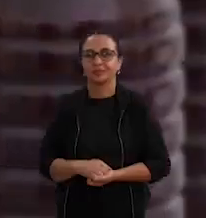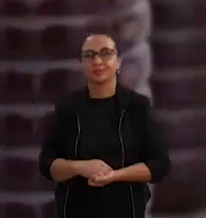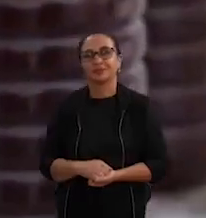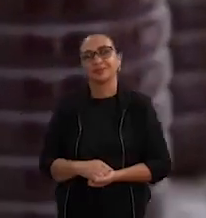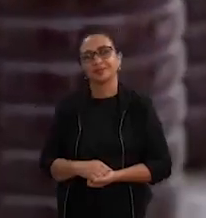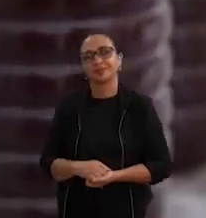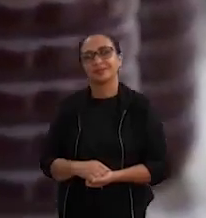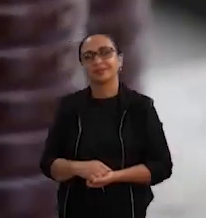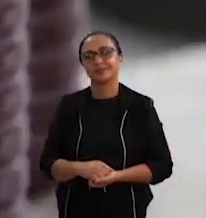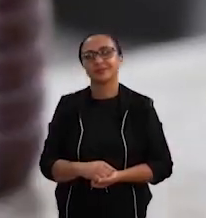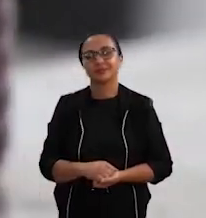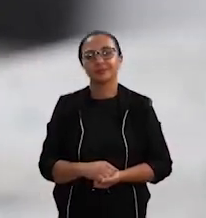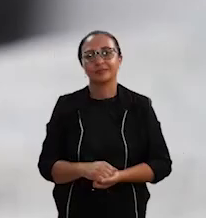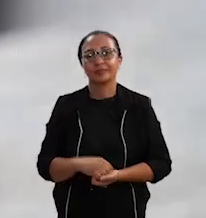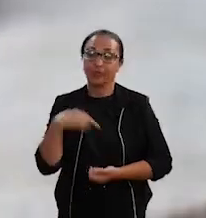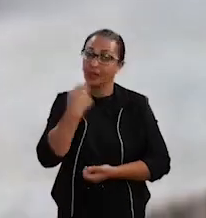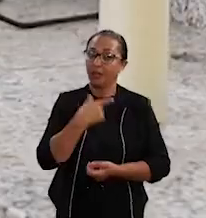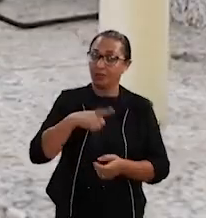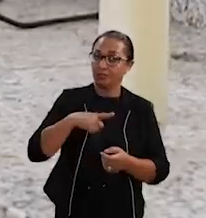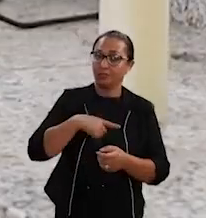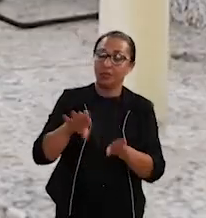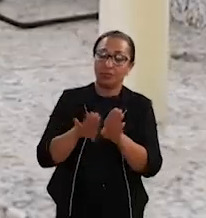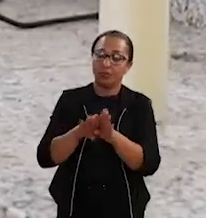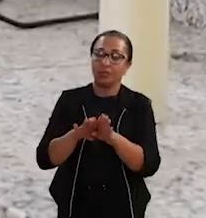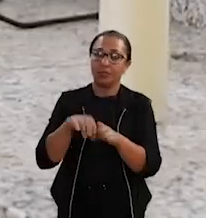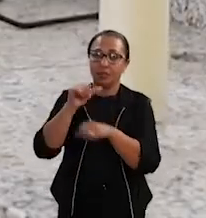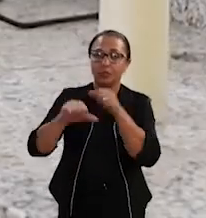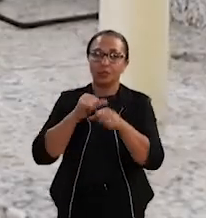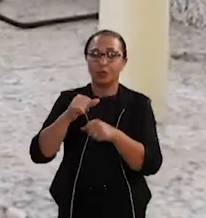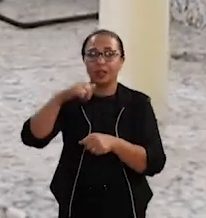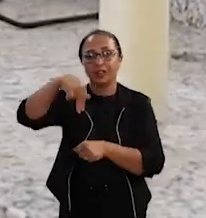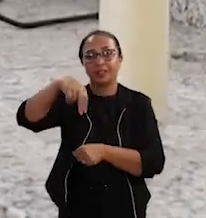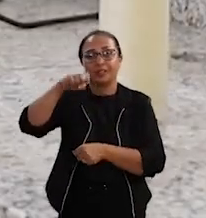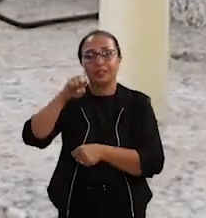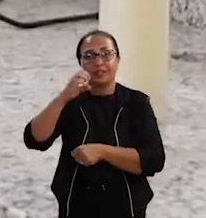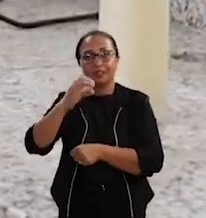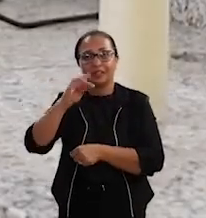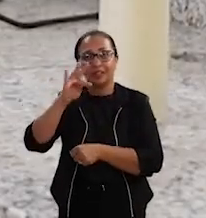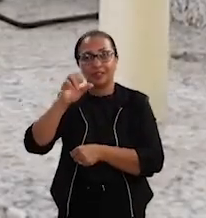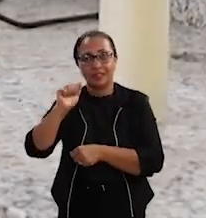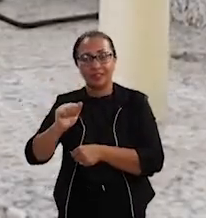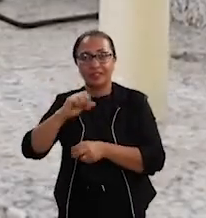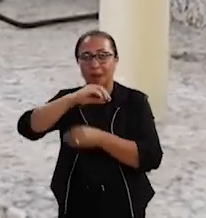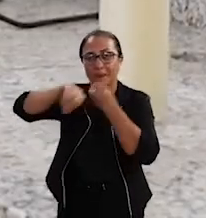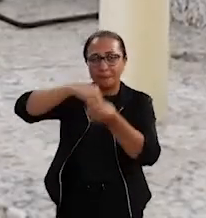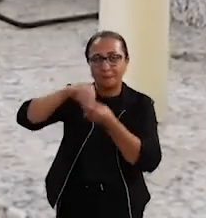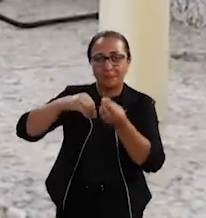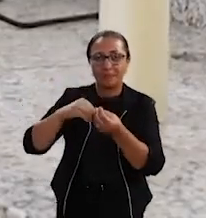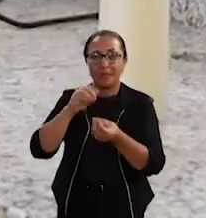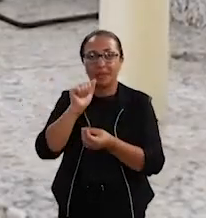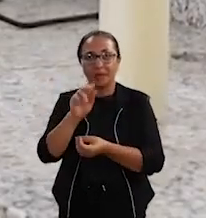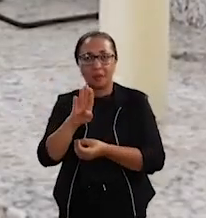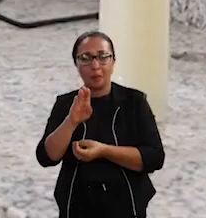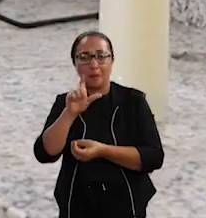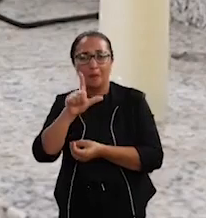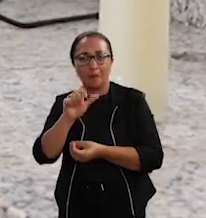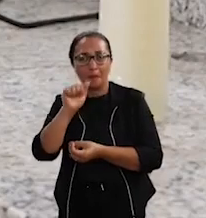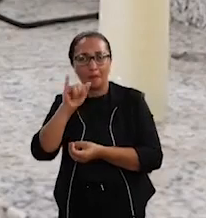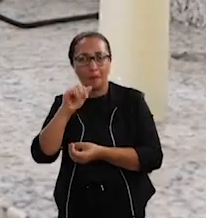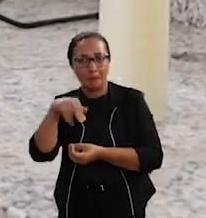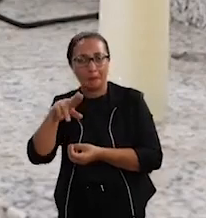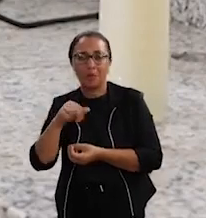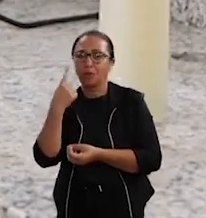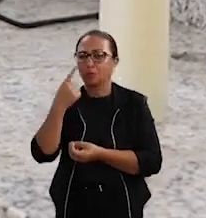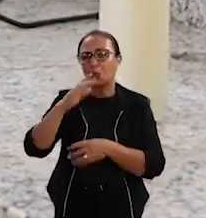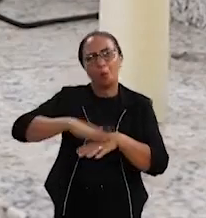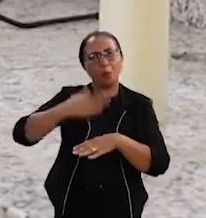Nós também desenvolvemos o néctar misto, a partir do blend, que é uma mistura, né,